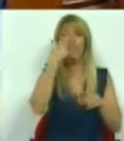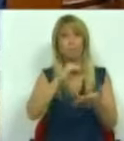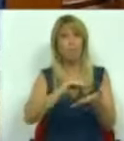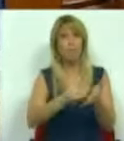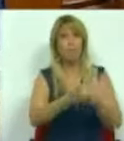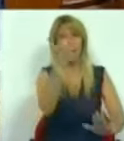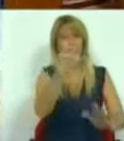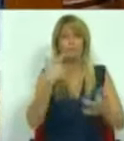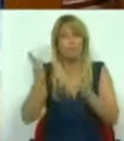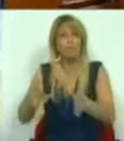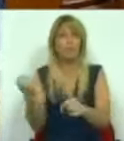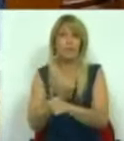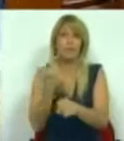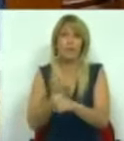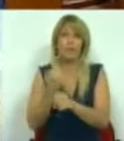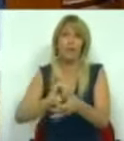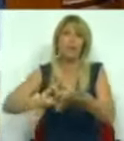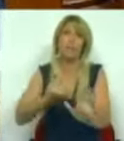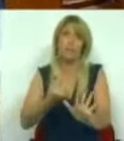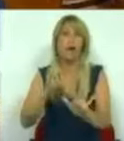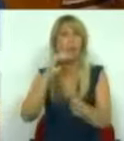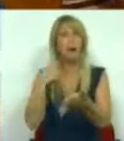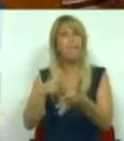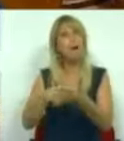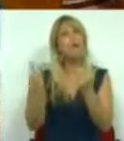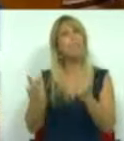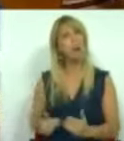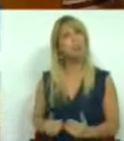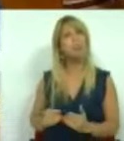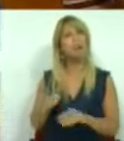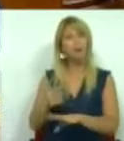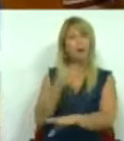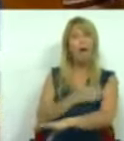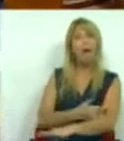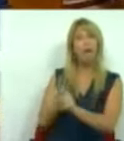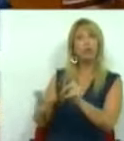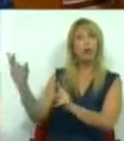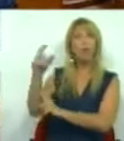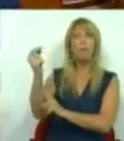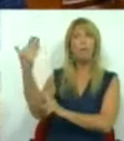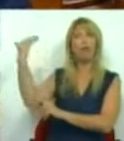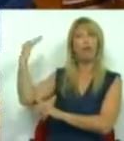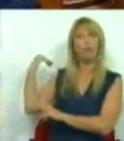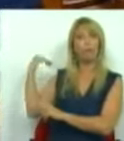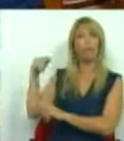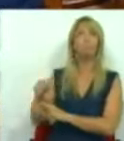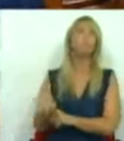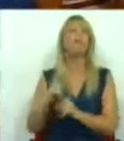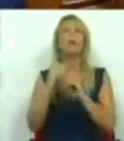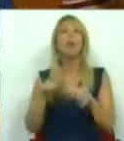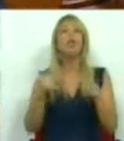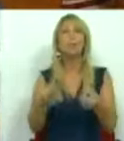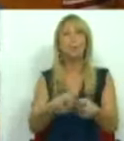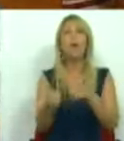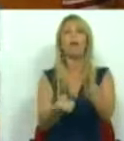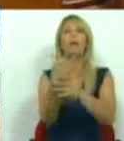serviços essenciais mais baixos do que antes dos aumentos recentes a que aqueles bens foram sujeitos. Depois a criação de